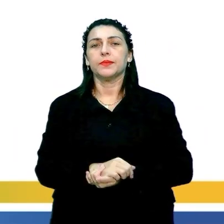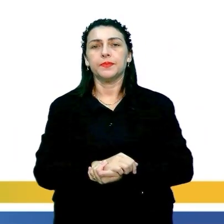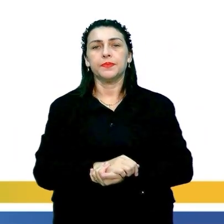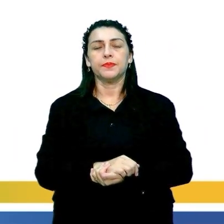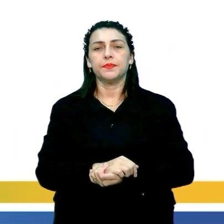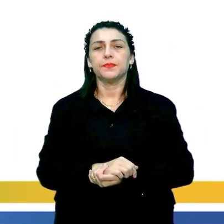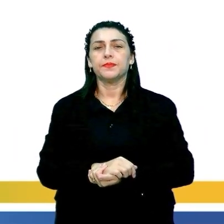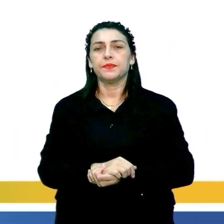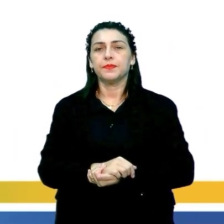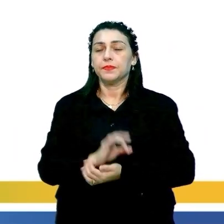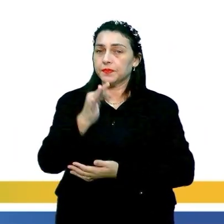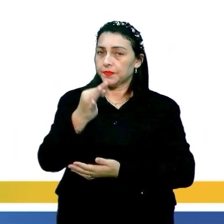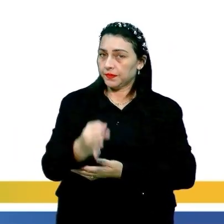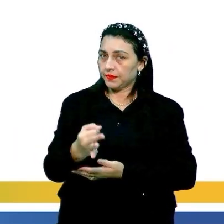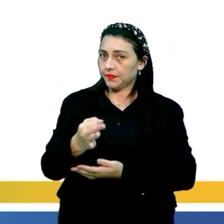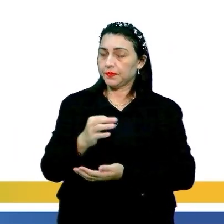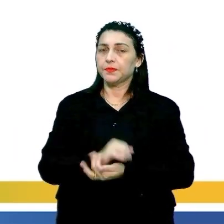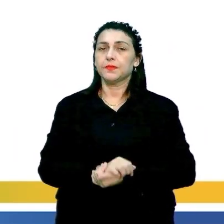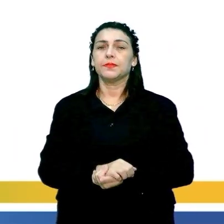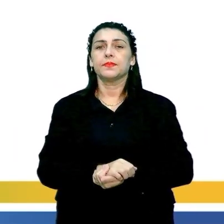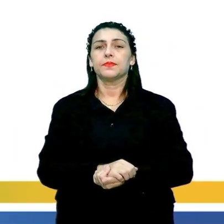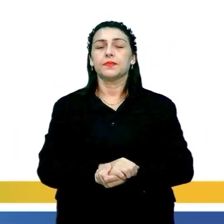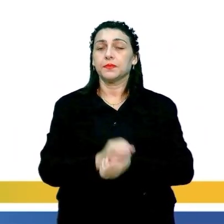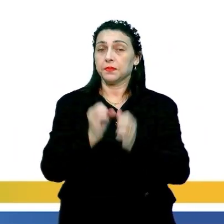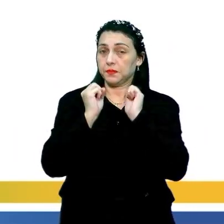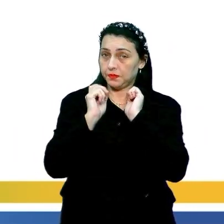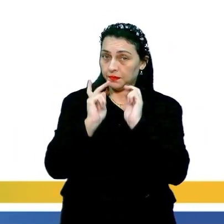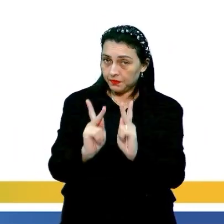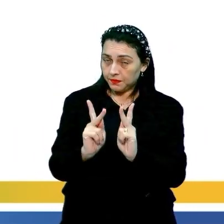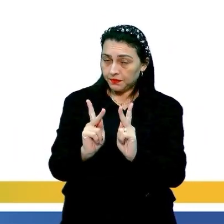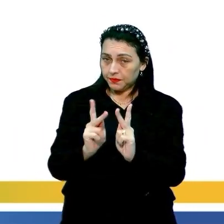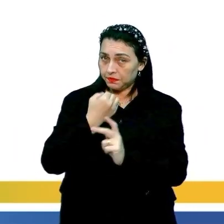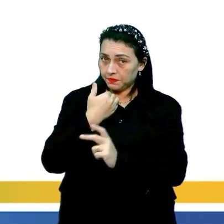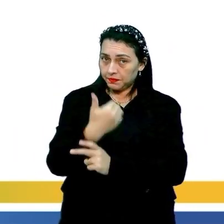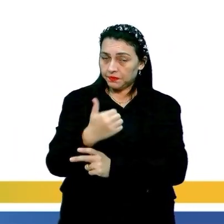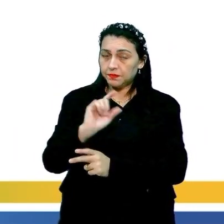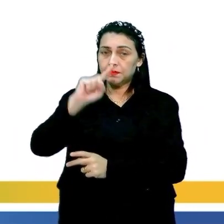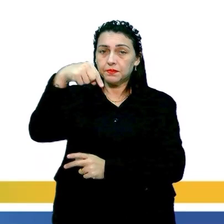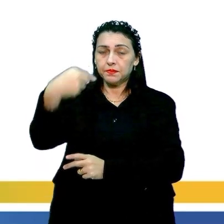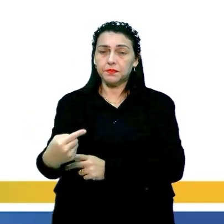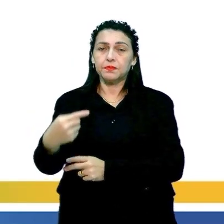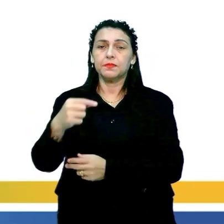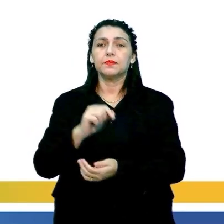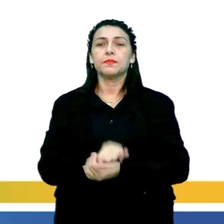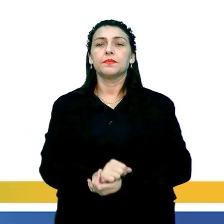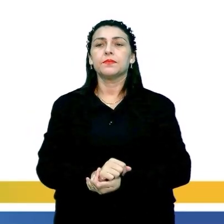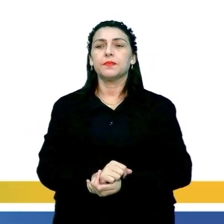natureza. Certo, minha gente? Tudo bem até aqui? Então a gente passa para o próximo tópico.